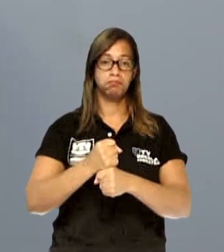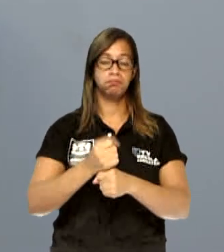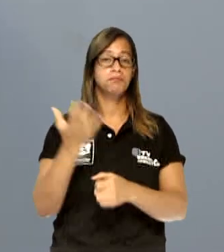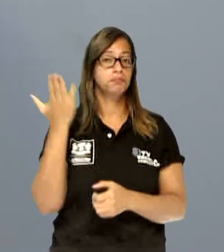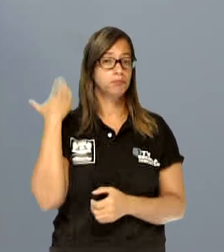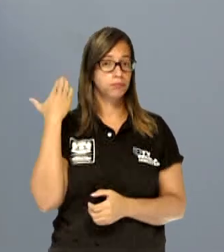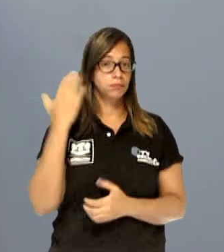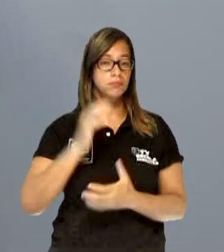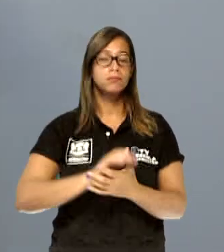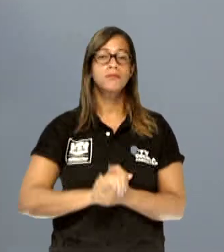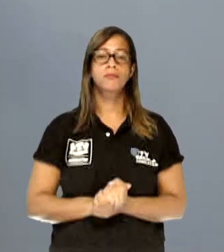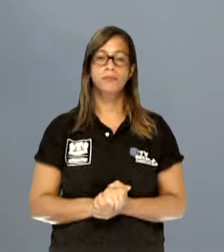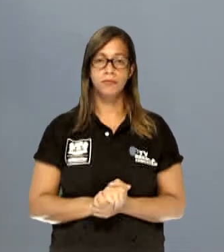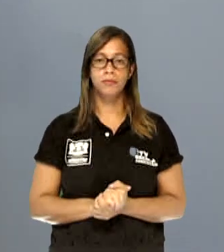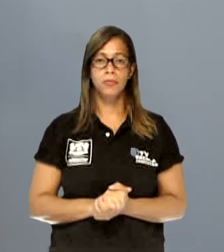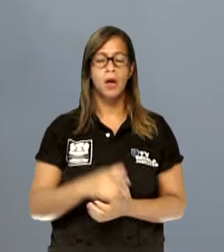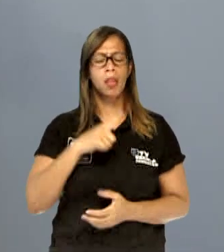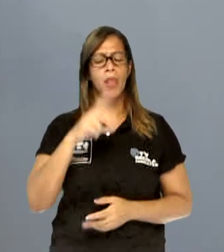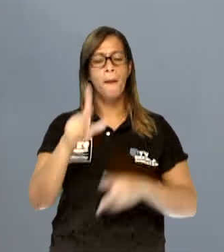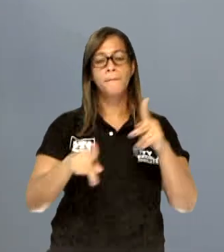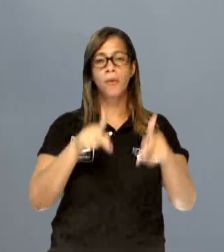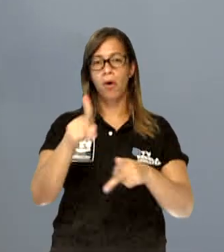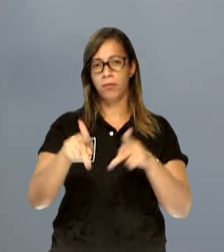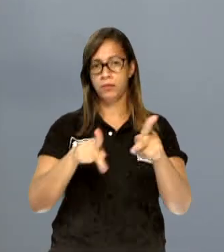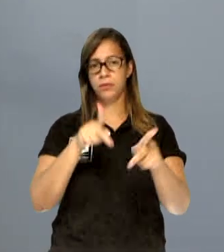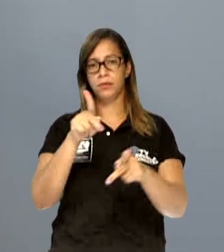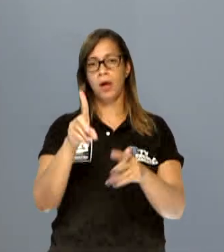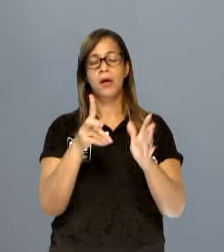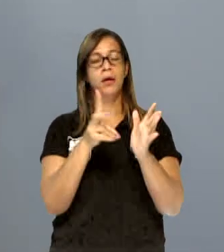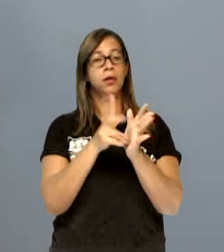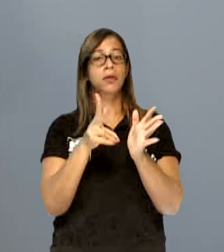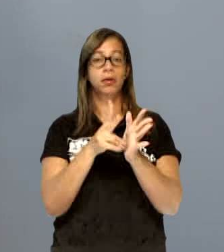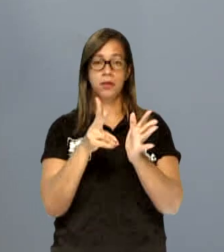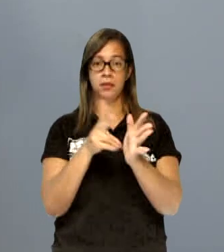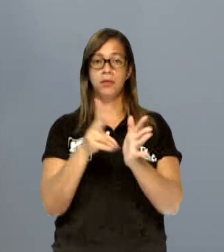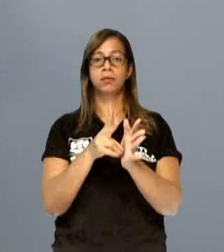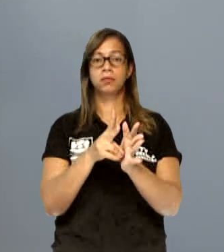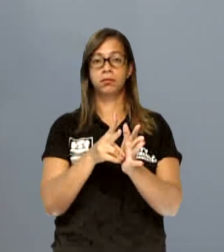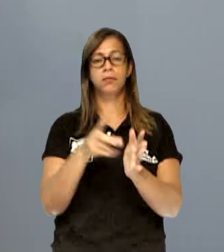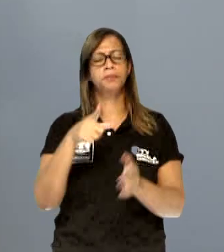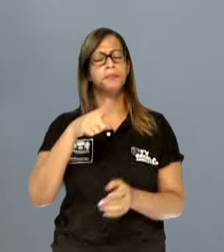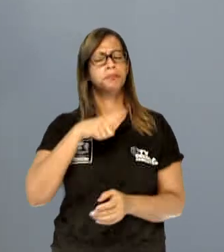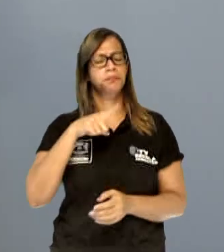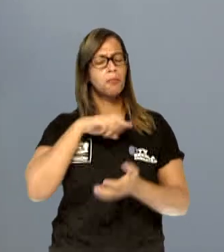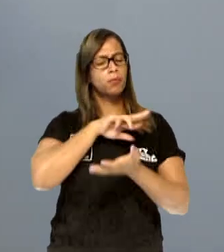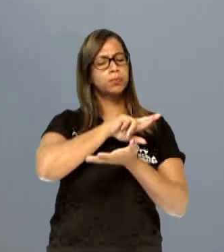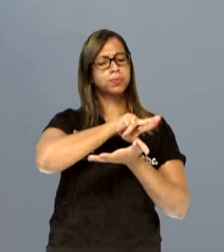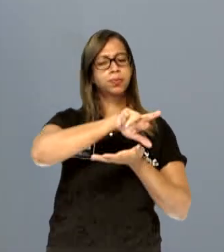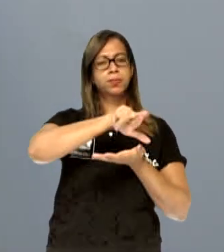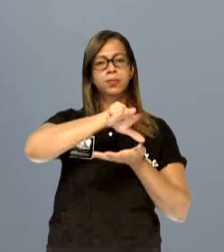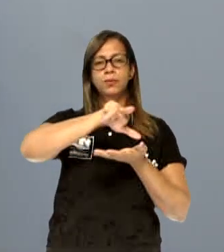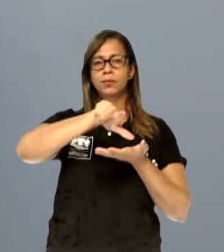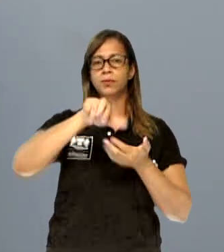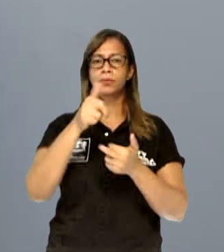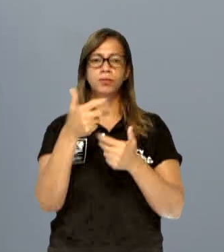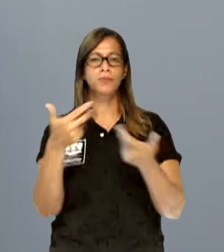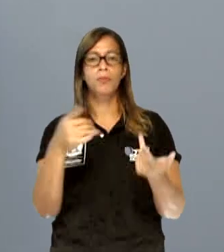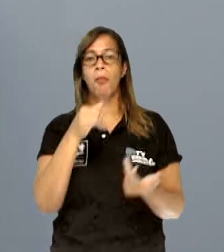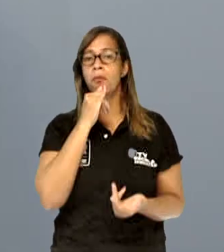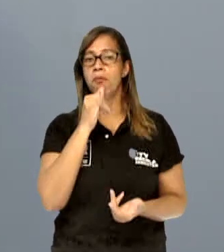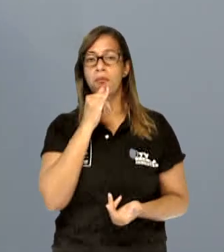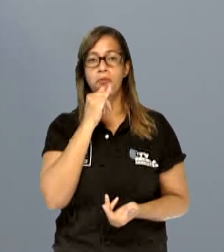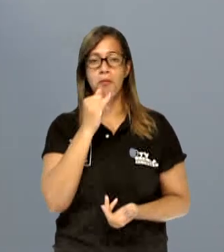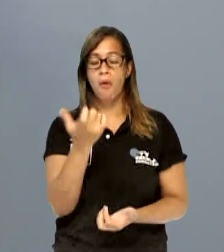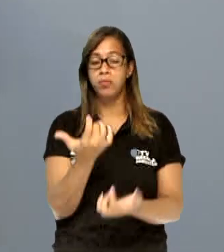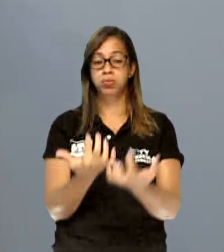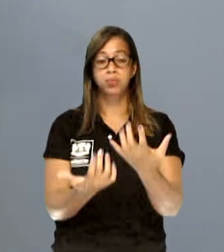indígenas e muitos desses povos deixaram vestígios, como pinturas rupestres, restos de